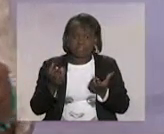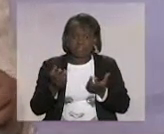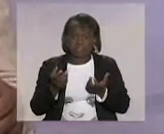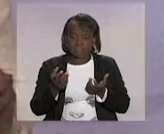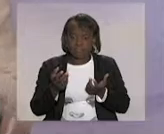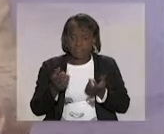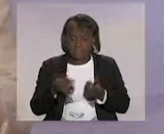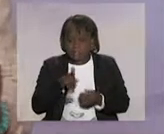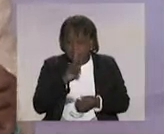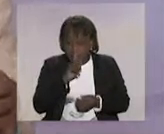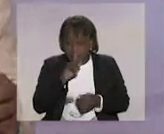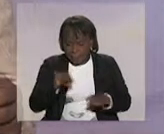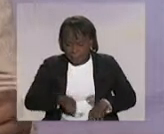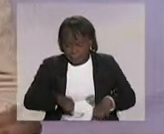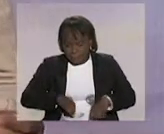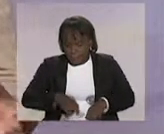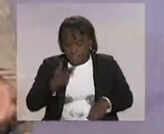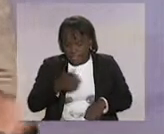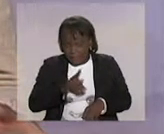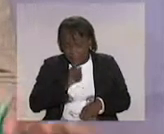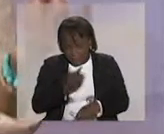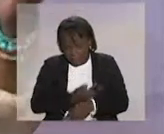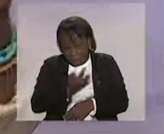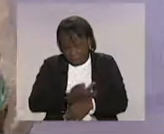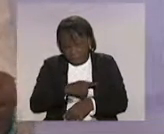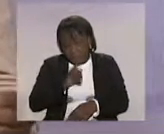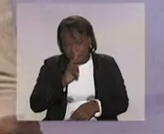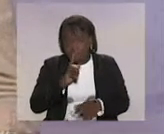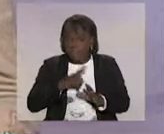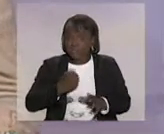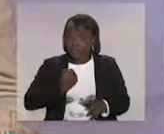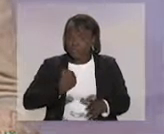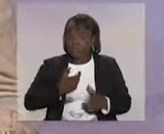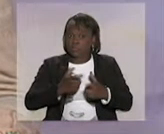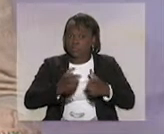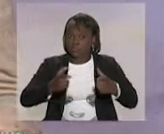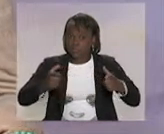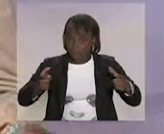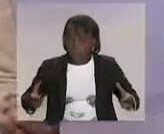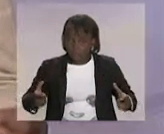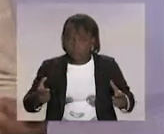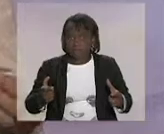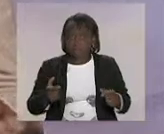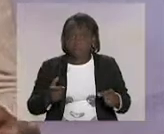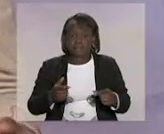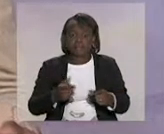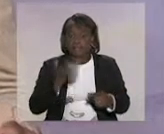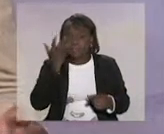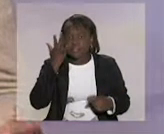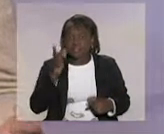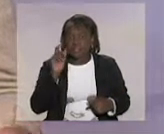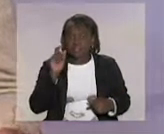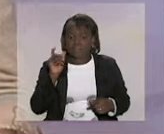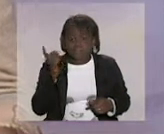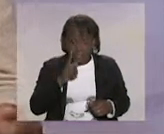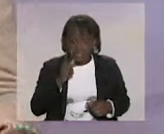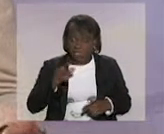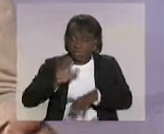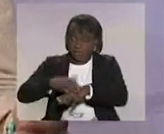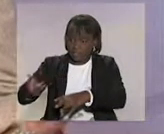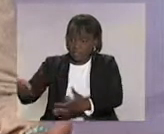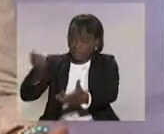sofrem calados e não chegam. Mas mesmo assim, esse número vem crescendo bastante. Então, é mais fácil você ter acesso